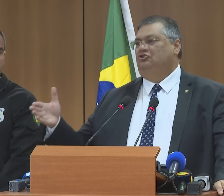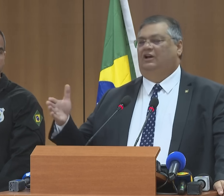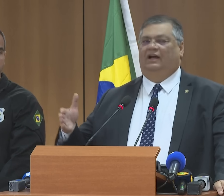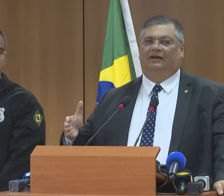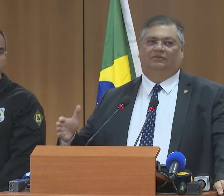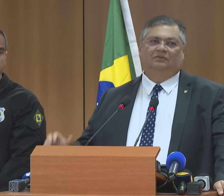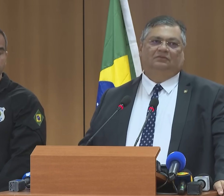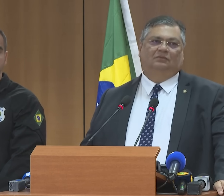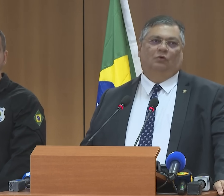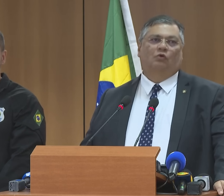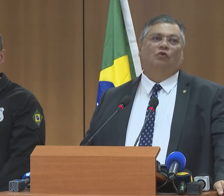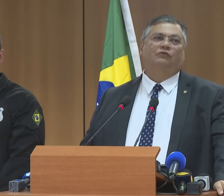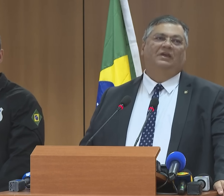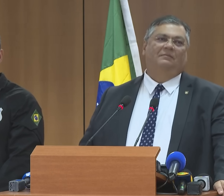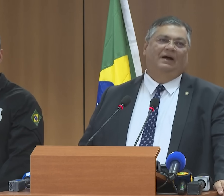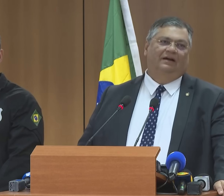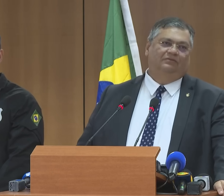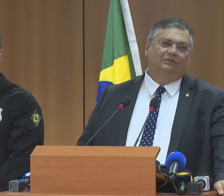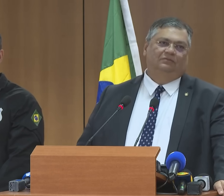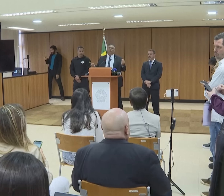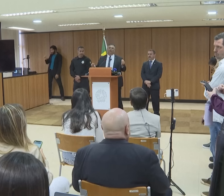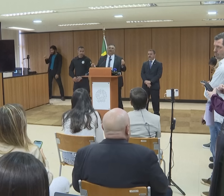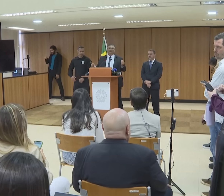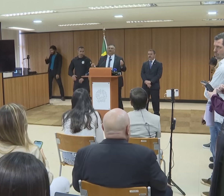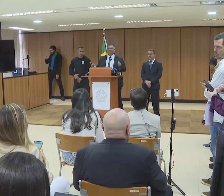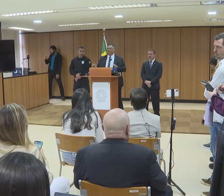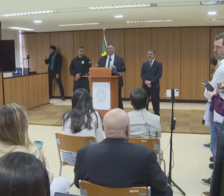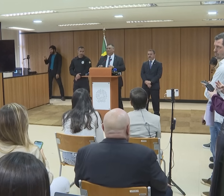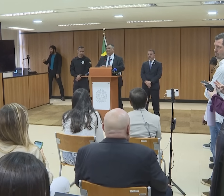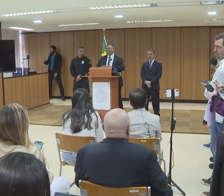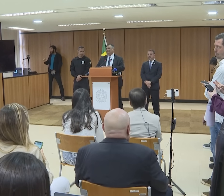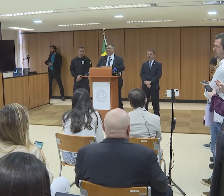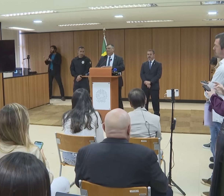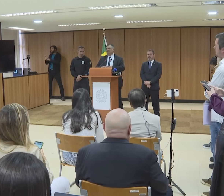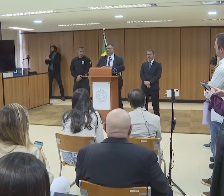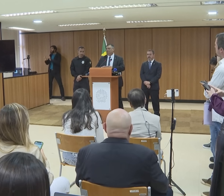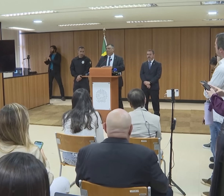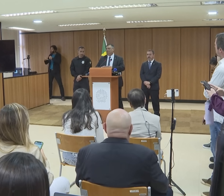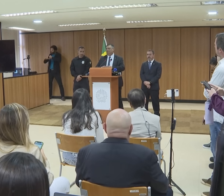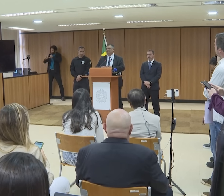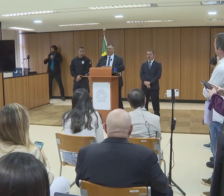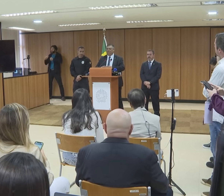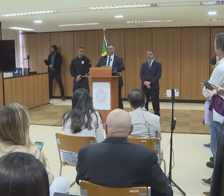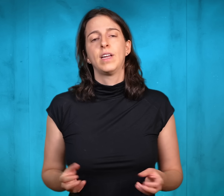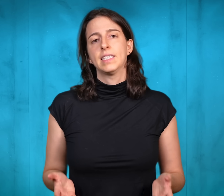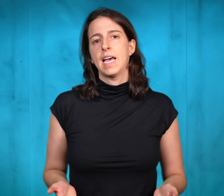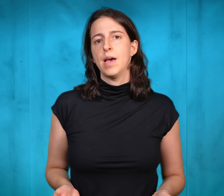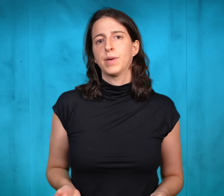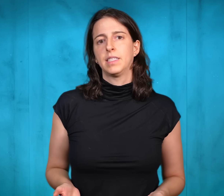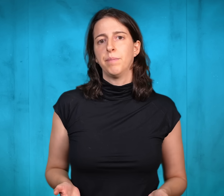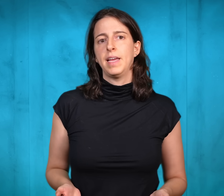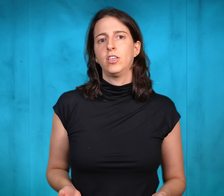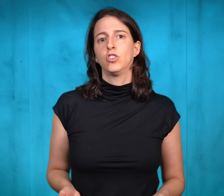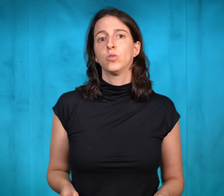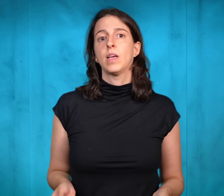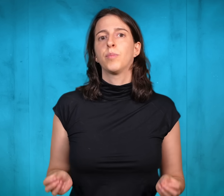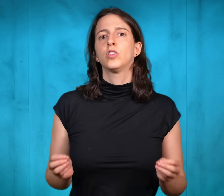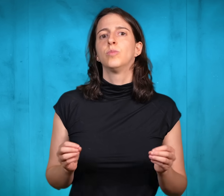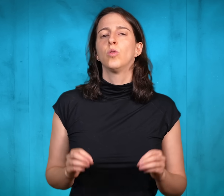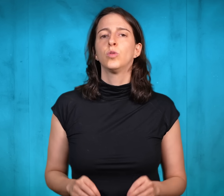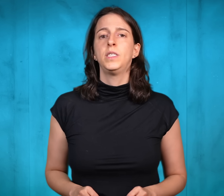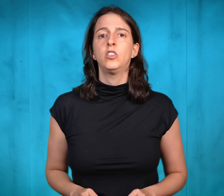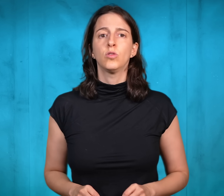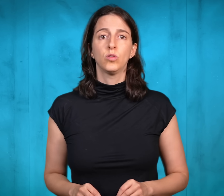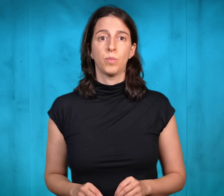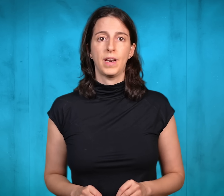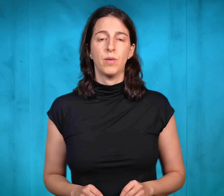e protagonizou a reação do executivo aos ataques de 8 de janeiro contra a sede dos três poderes. Foi nessa época também que Dino se